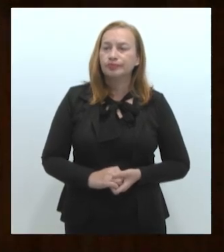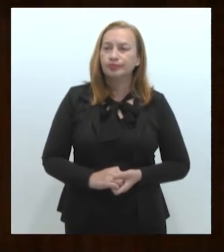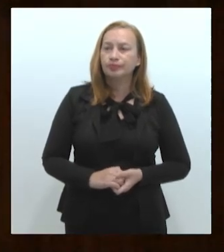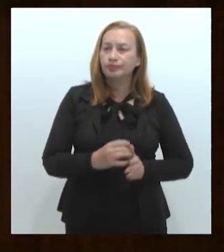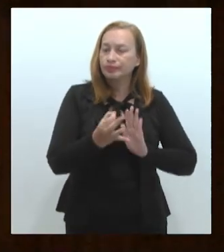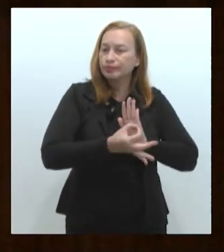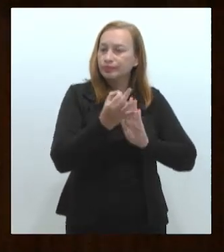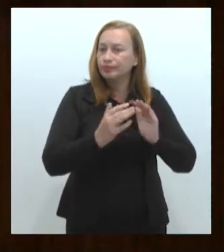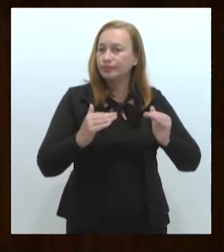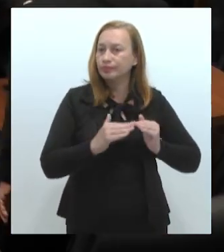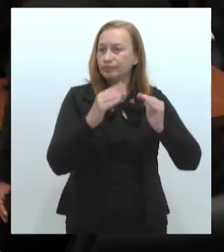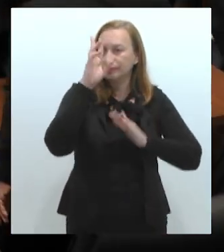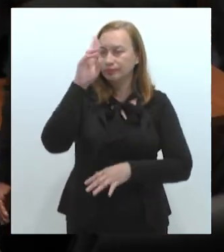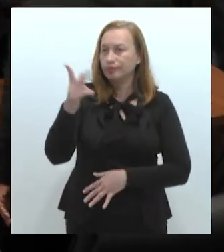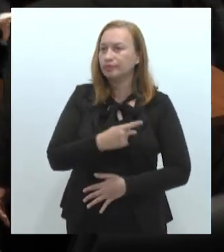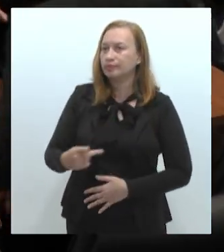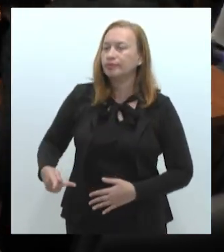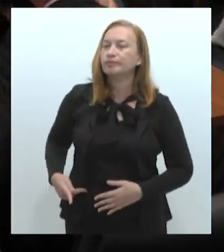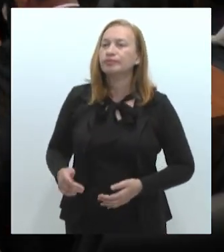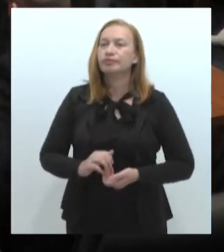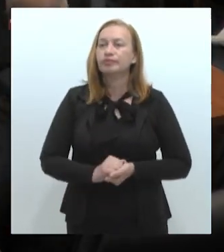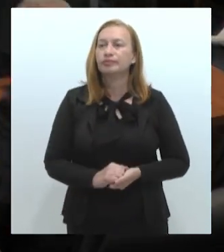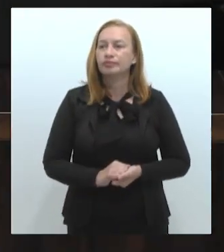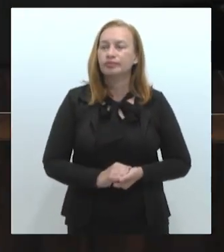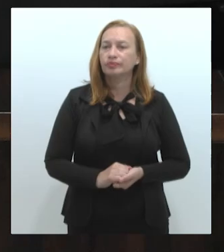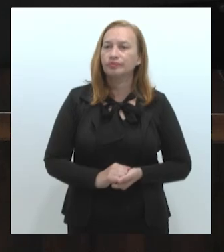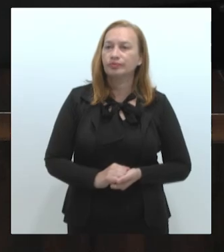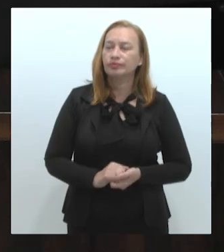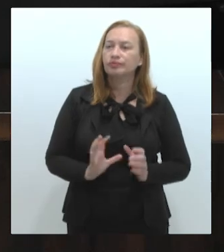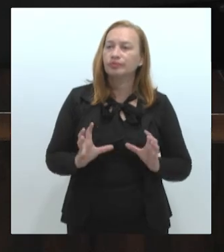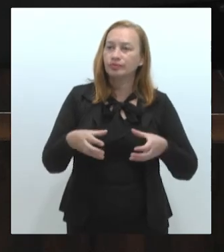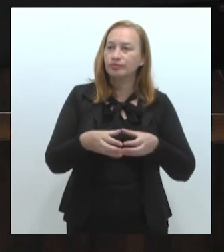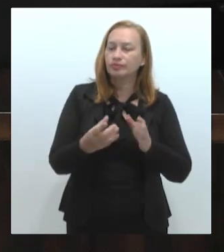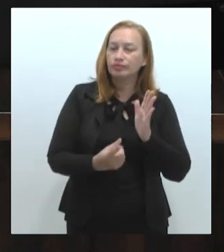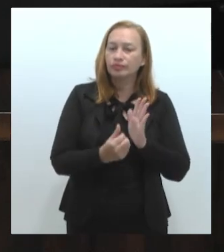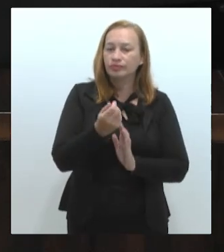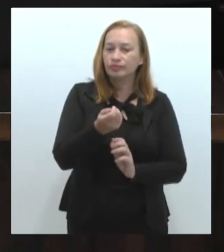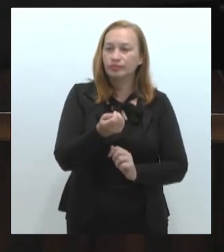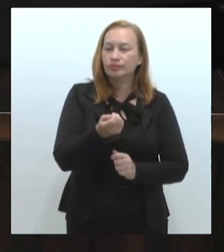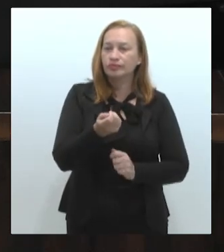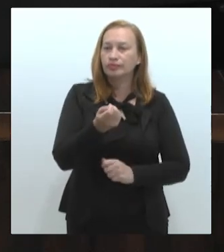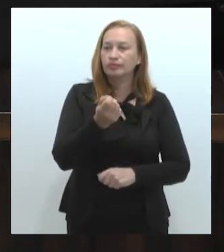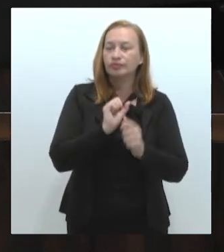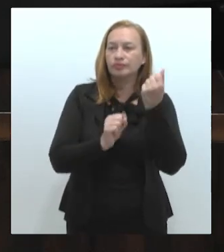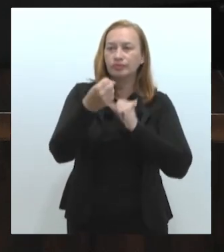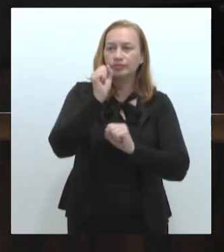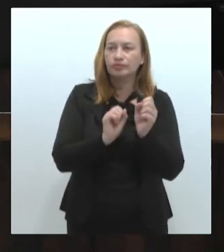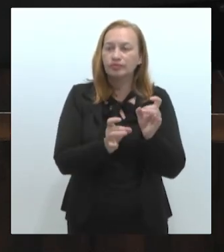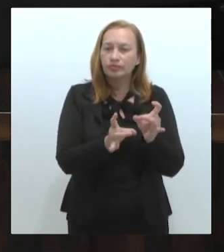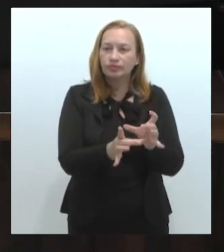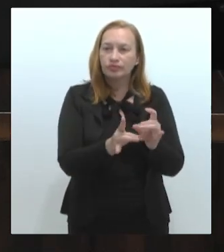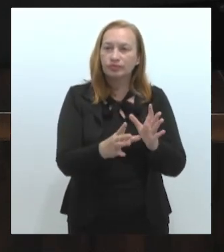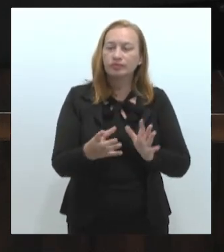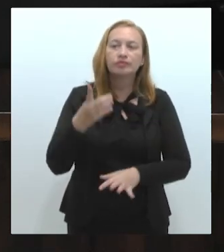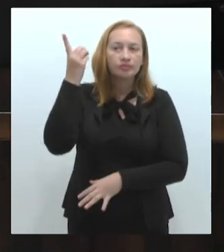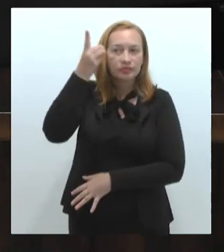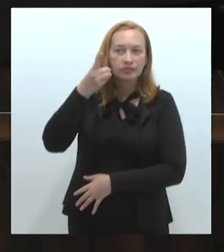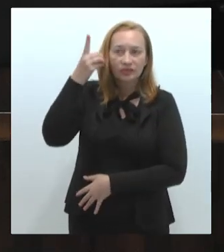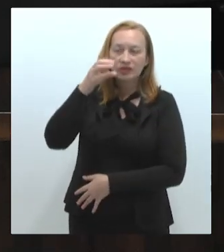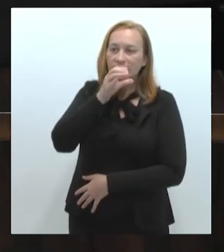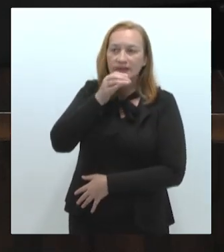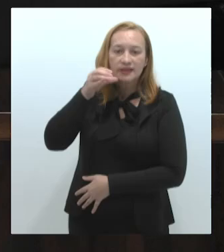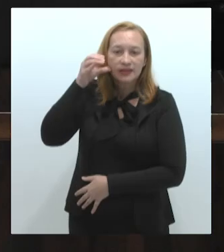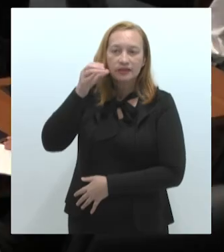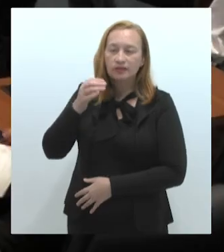Parecer favorável, senhor presidente. Muito obrigado, Val. Pela Comissão de Economia, Indústria e Comércio, deputada Célia Jordão,